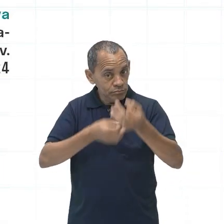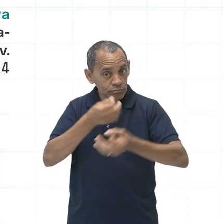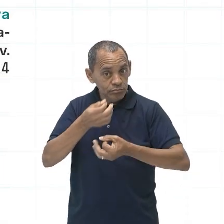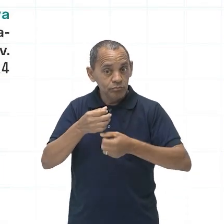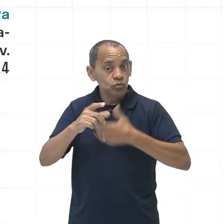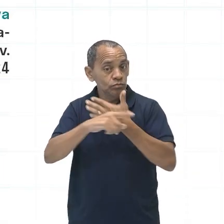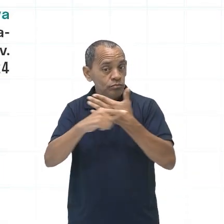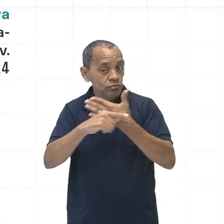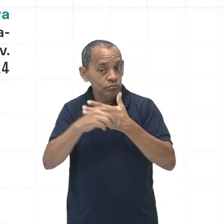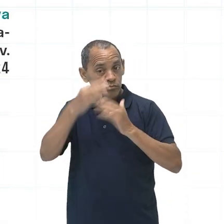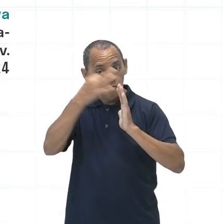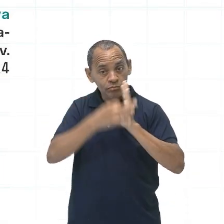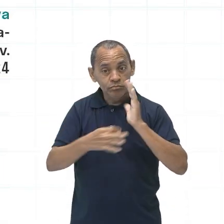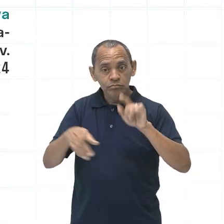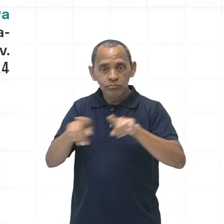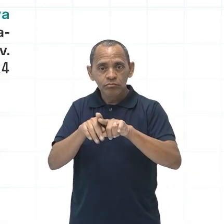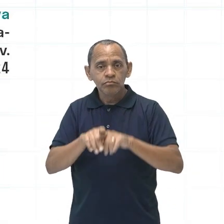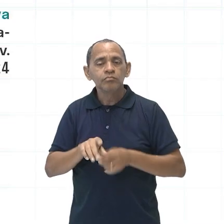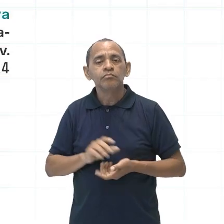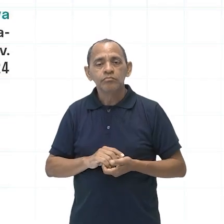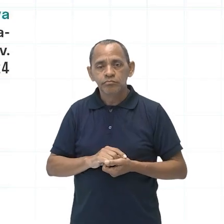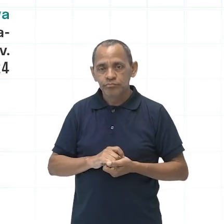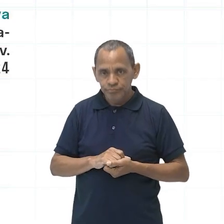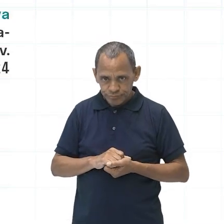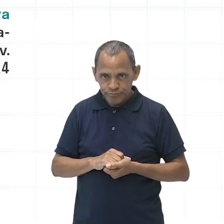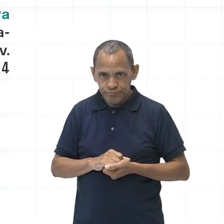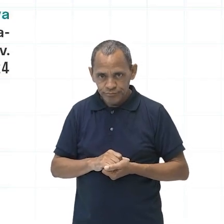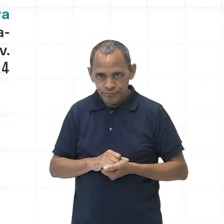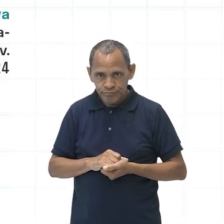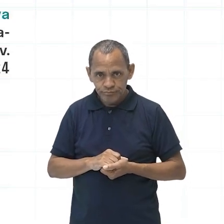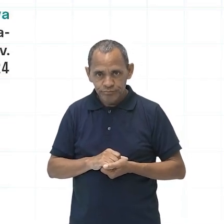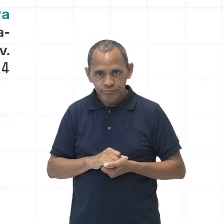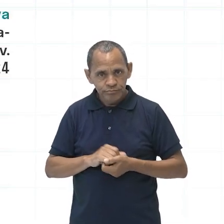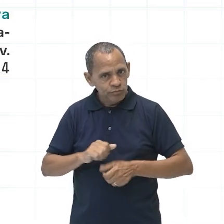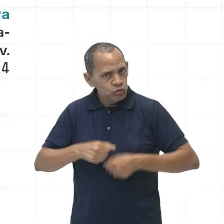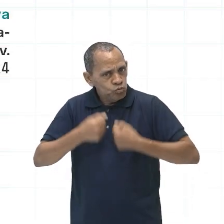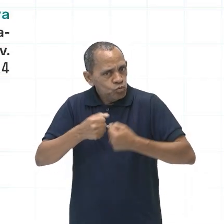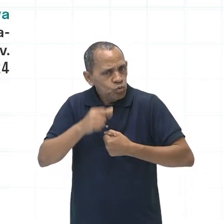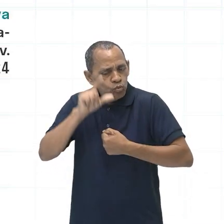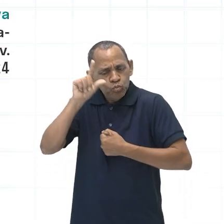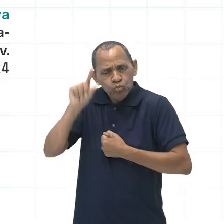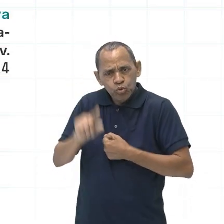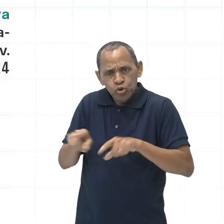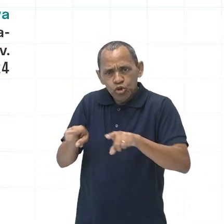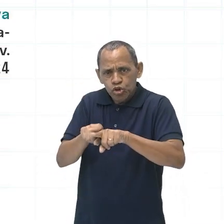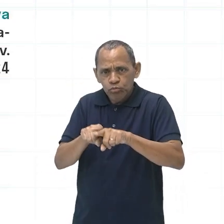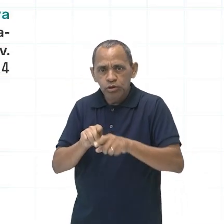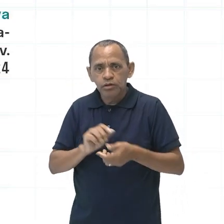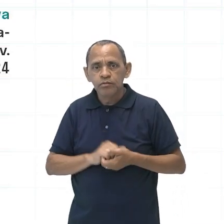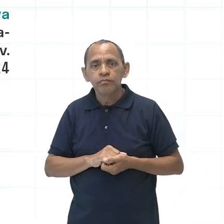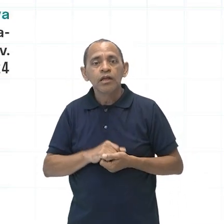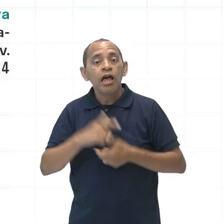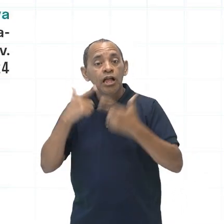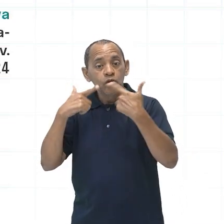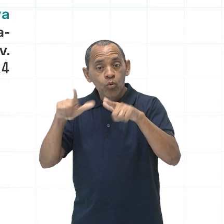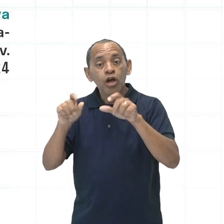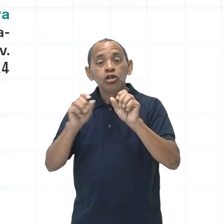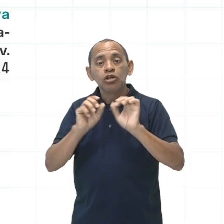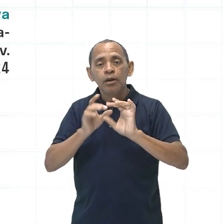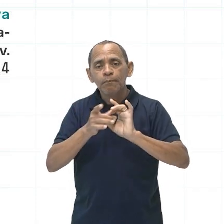autora desse texto, menos esforço de nossa parte. A linguagem em vídeo permite que os elementos de